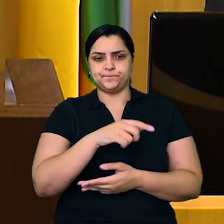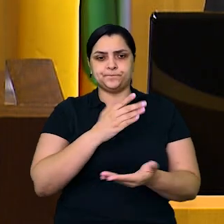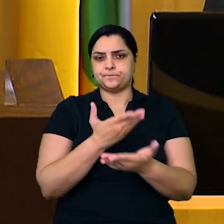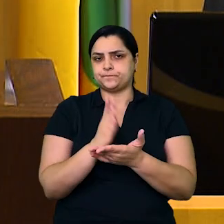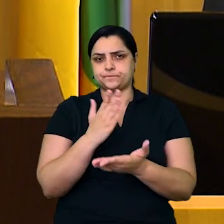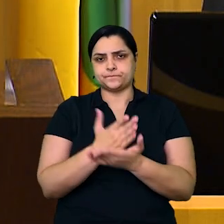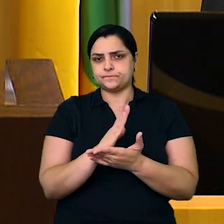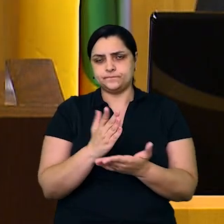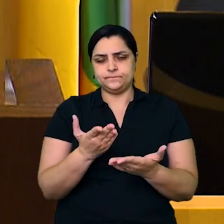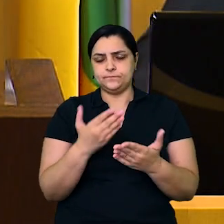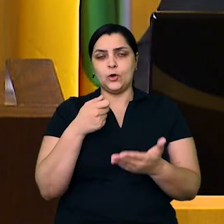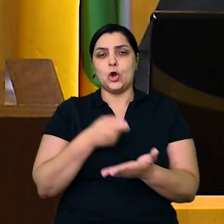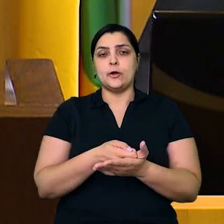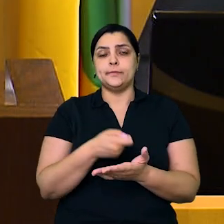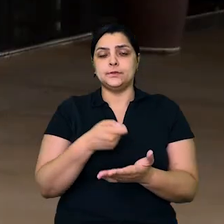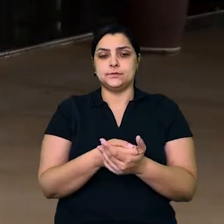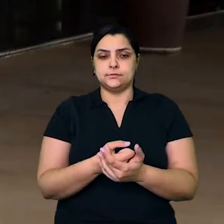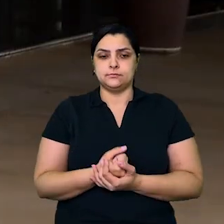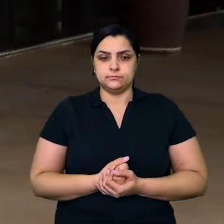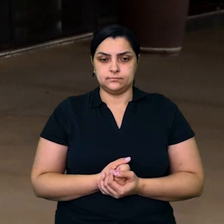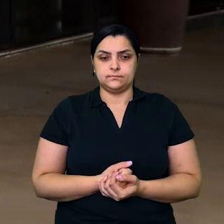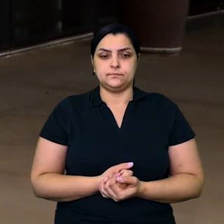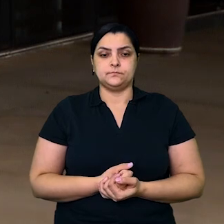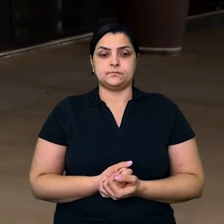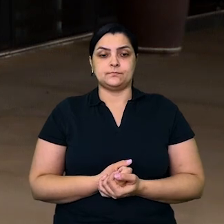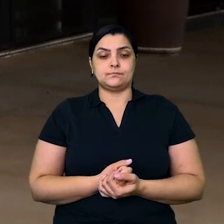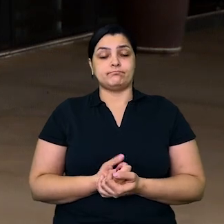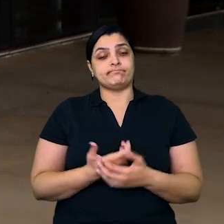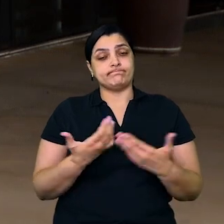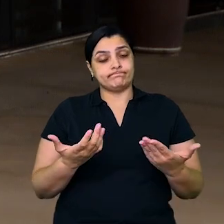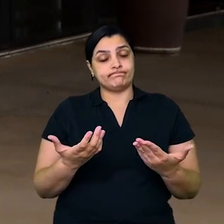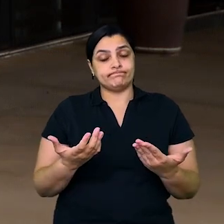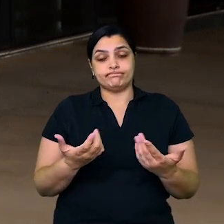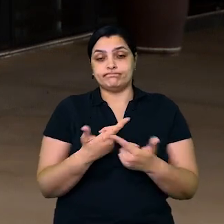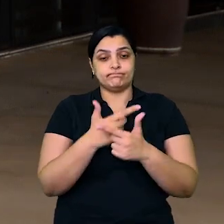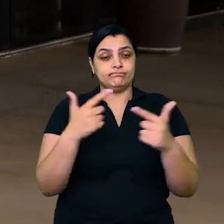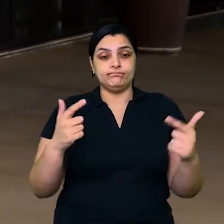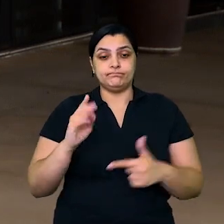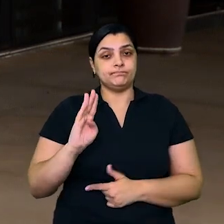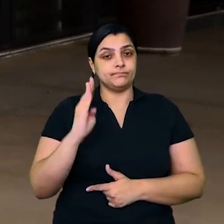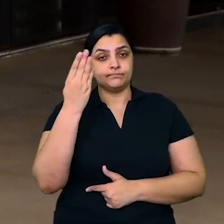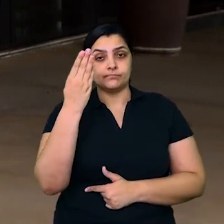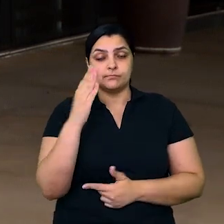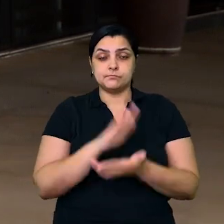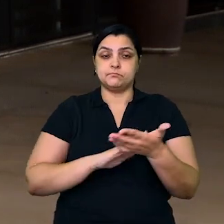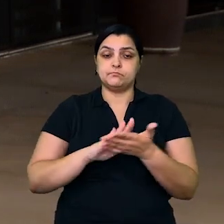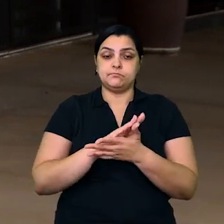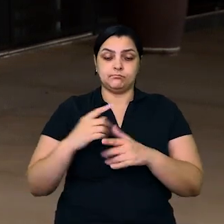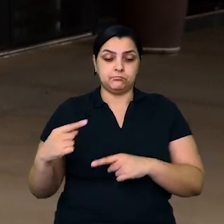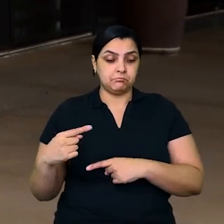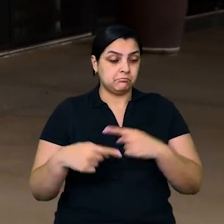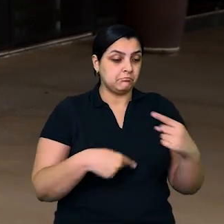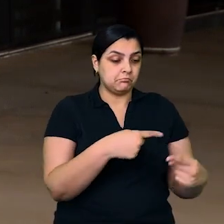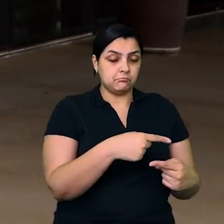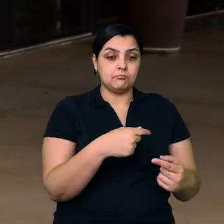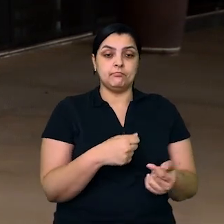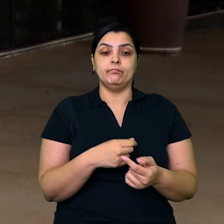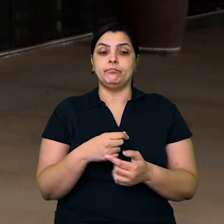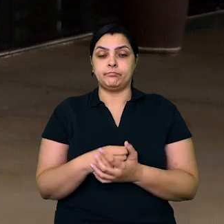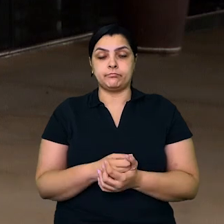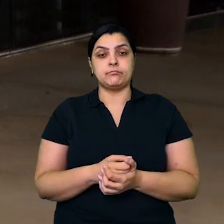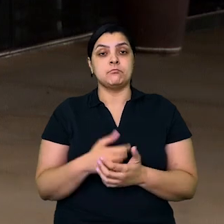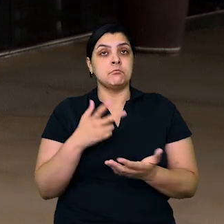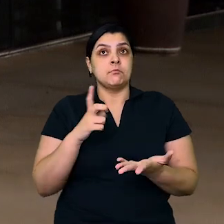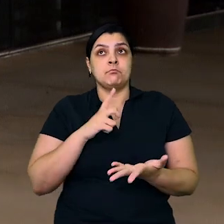não tem essa obrigação. De acordo com o colegiado, não houve fraude ou sucessão entre empregadores